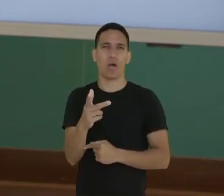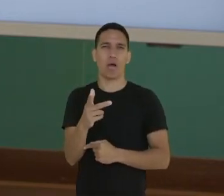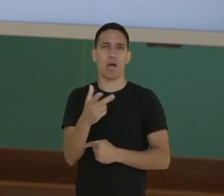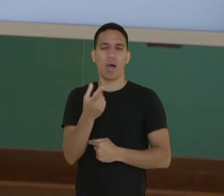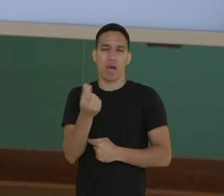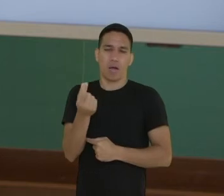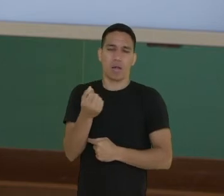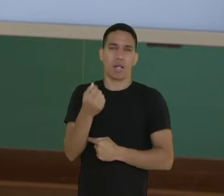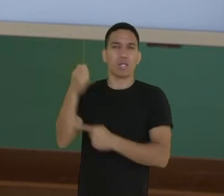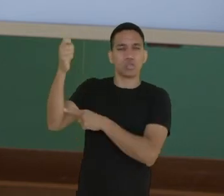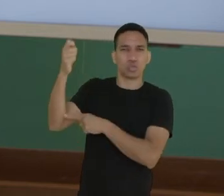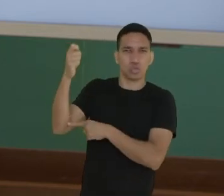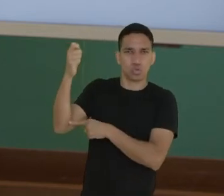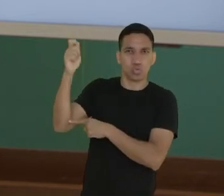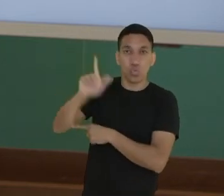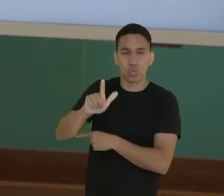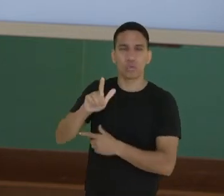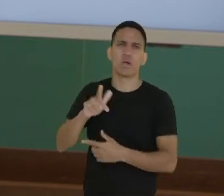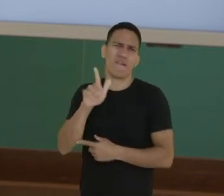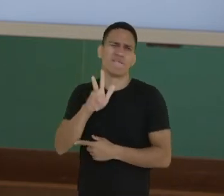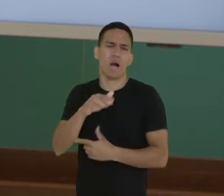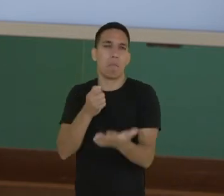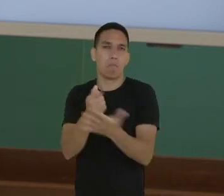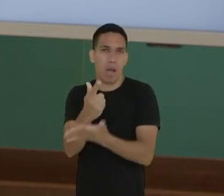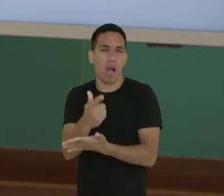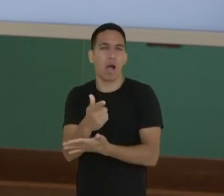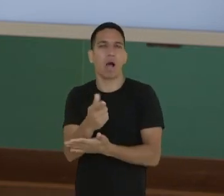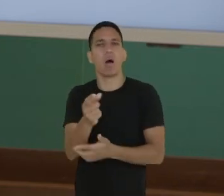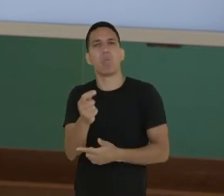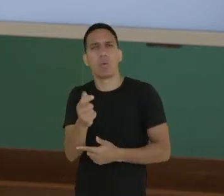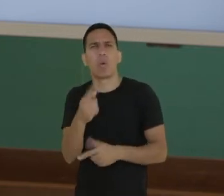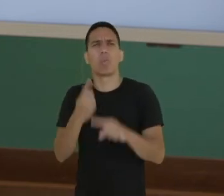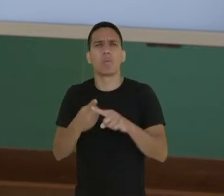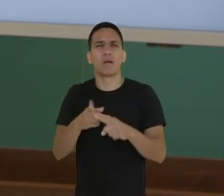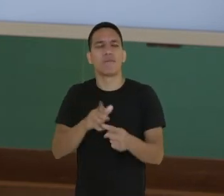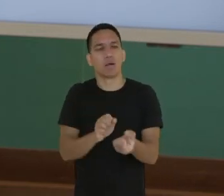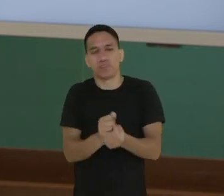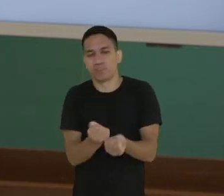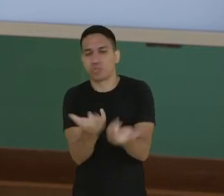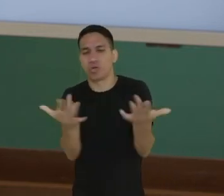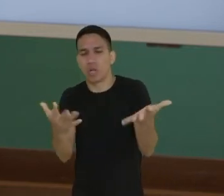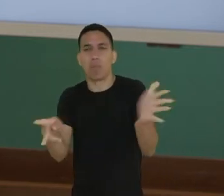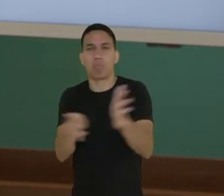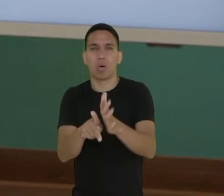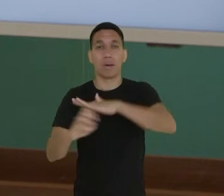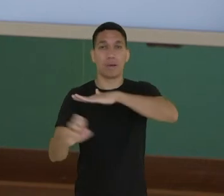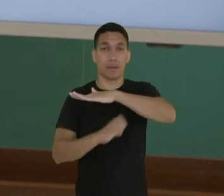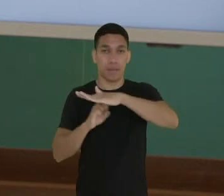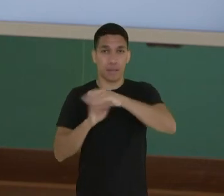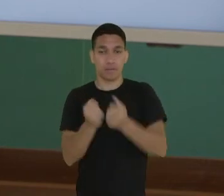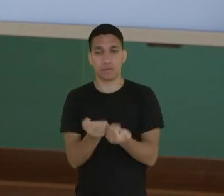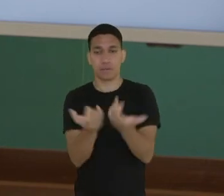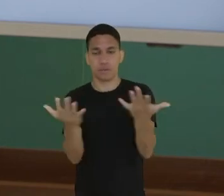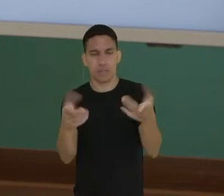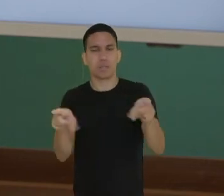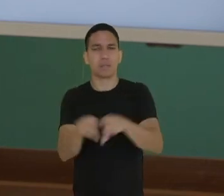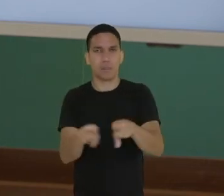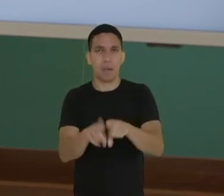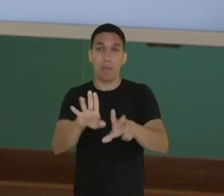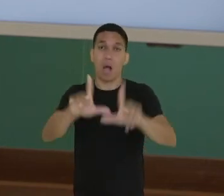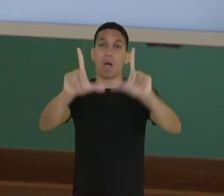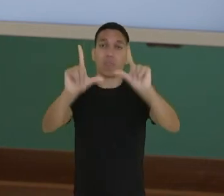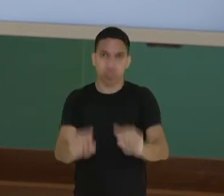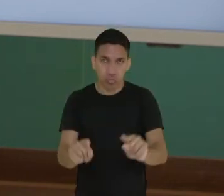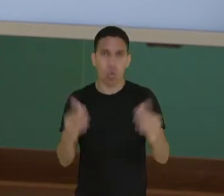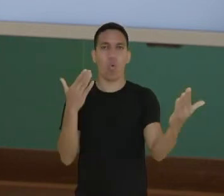pagar um pouquinho, porque existe a questão de distribuição tal da empresa, da companhia de energia, mas é um valor muito pequeno comparado